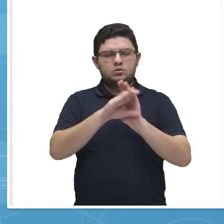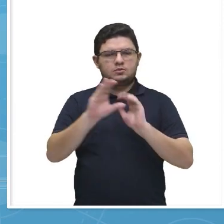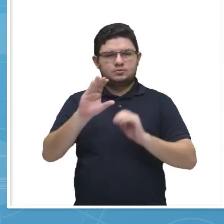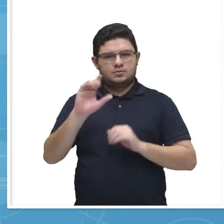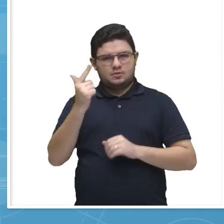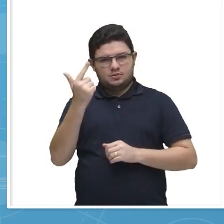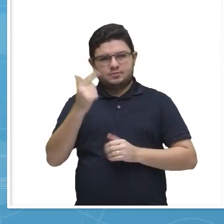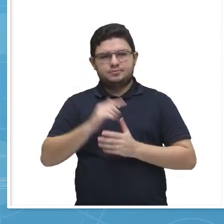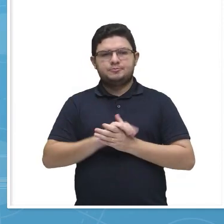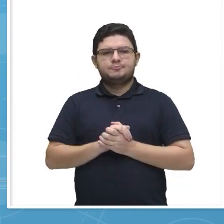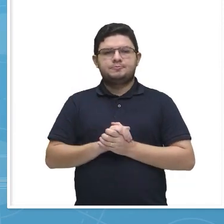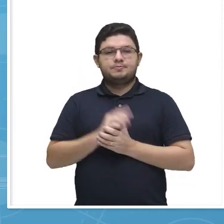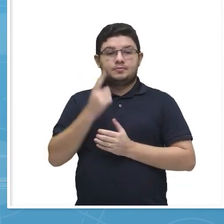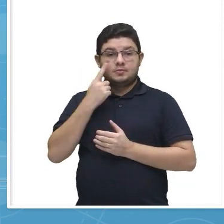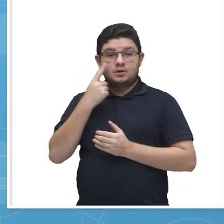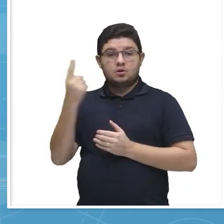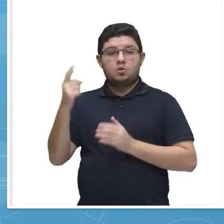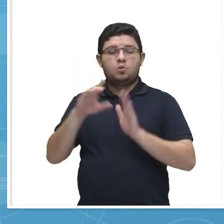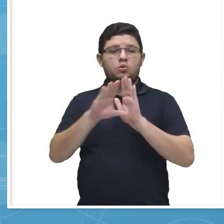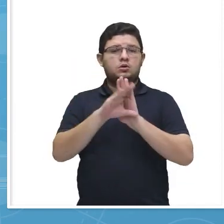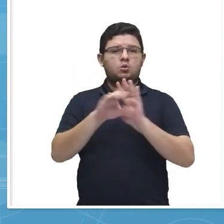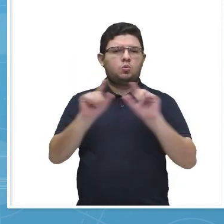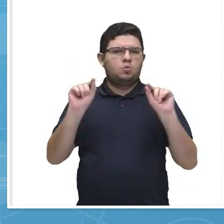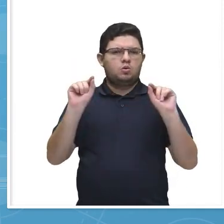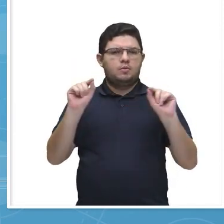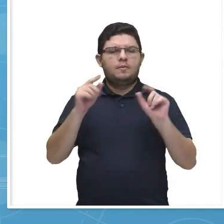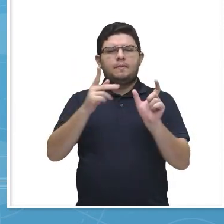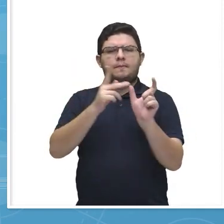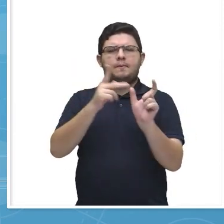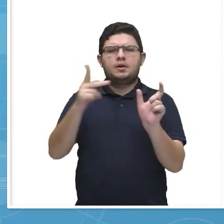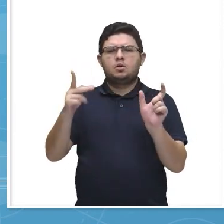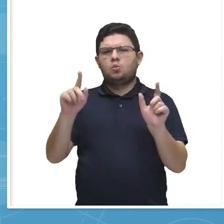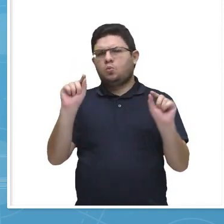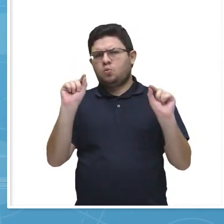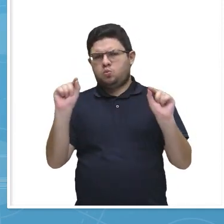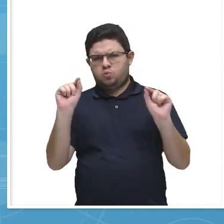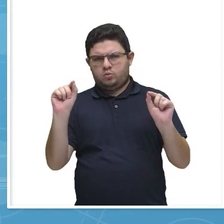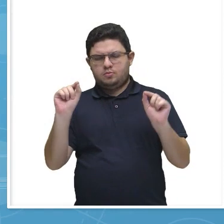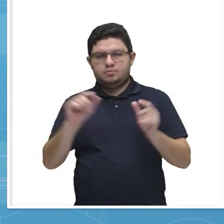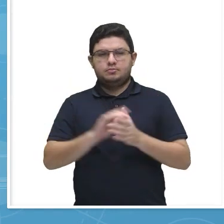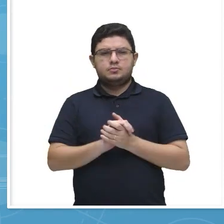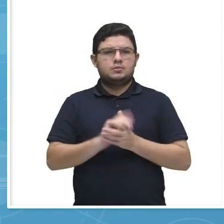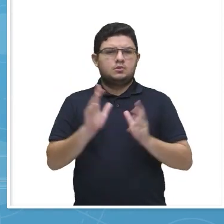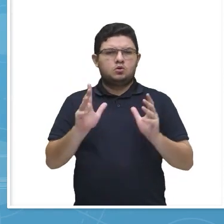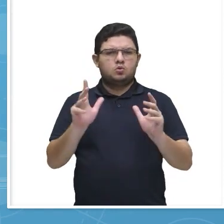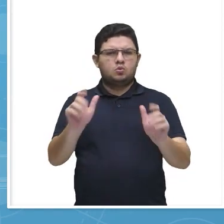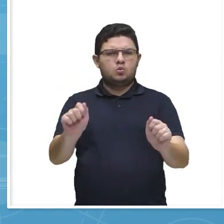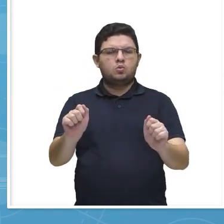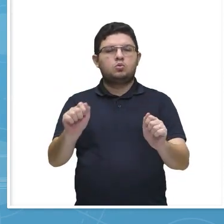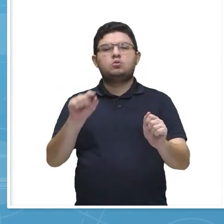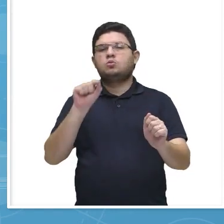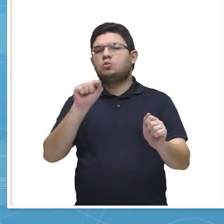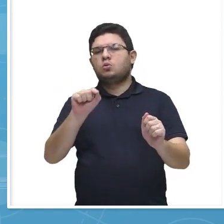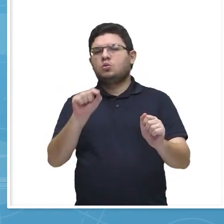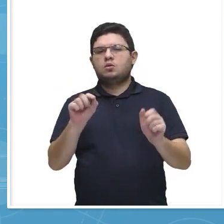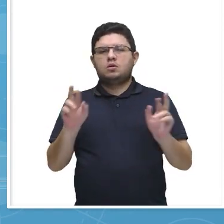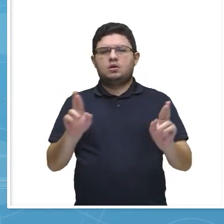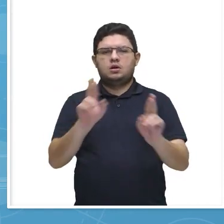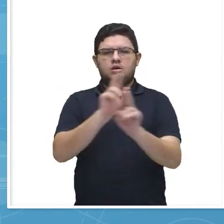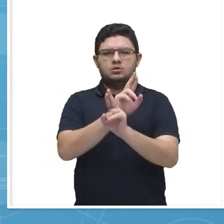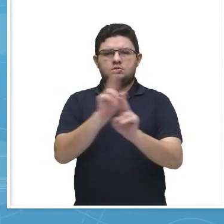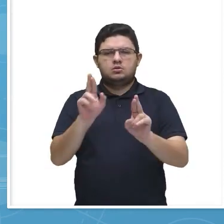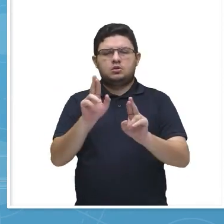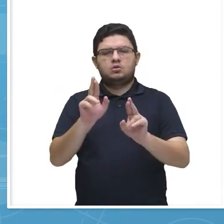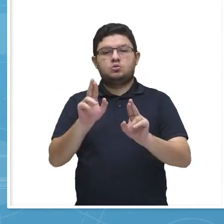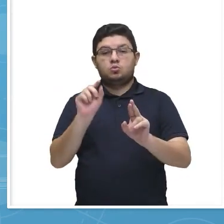comigo. Pessoal, o predicado, o que é o predicado? Então, o predicado é tudo aquilo que nós falamos sobre o sujeito